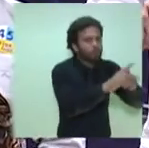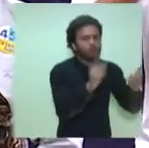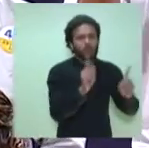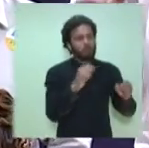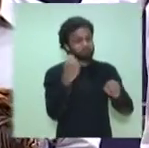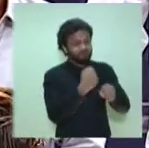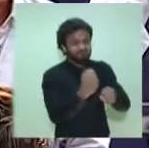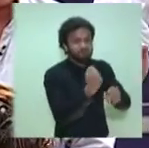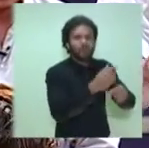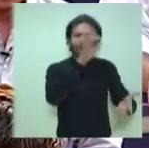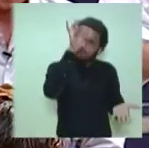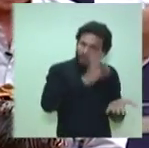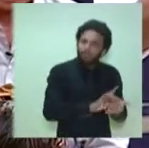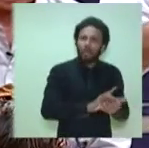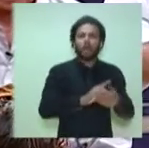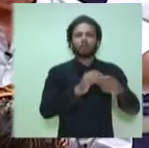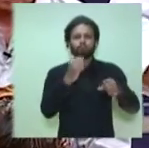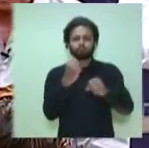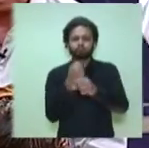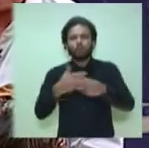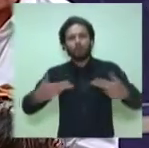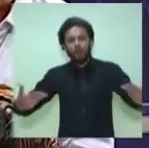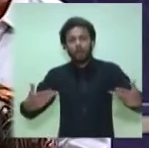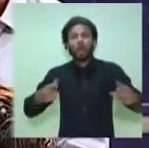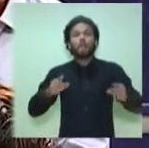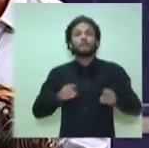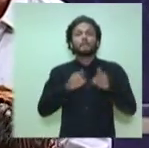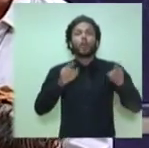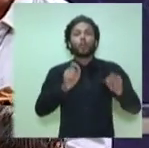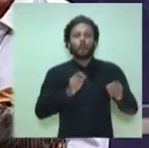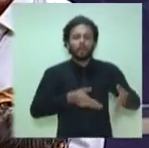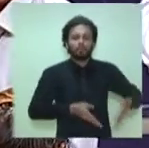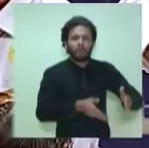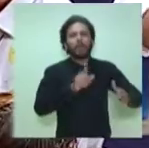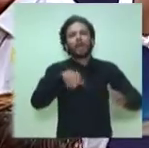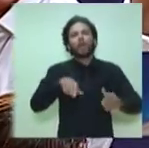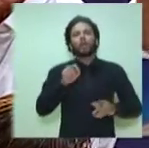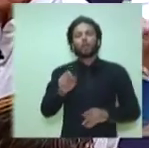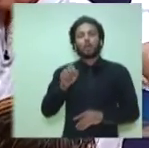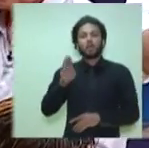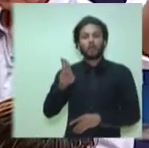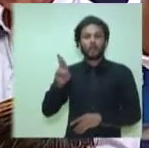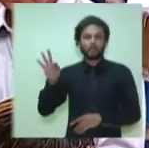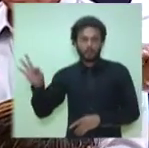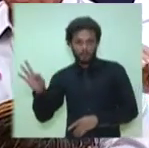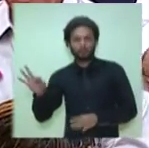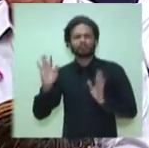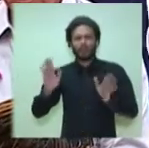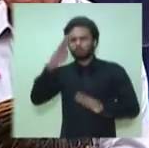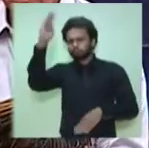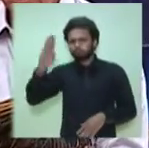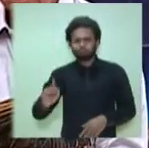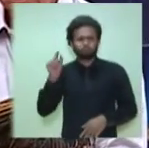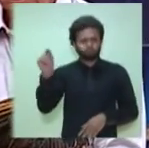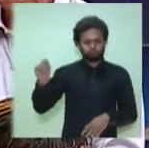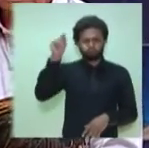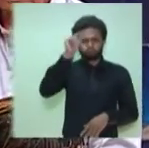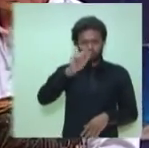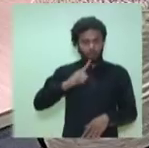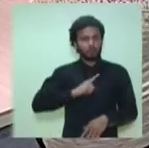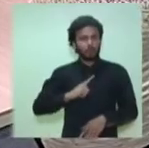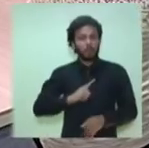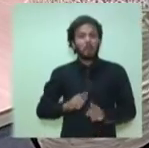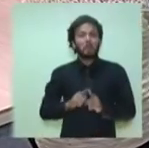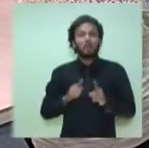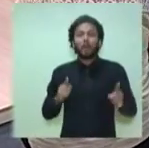obras verdadeiras de infraestrutura e o caminho é o BRT, que é um sistema que tem sido adotado no Brasil inteiro. Mais do que isso, quero